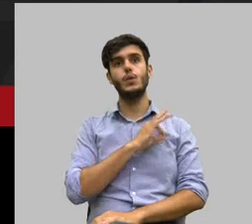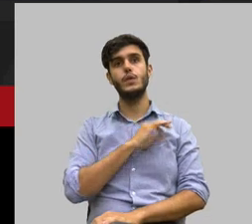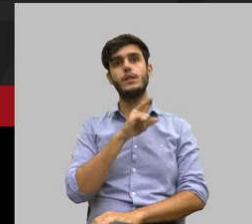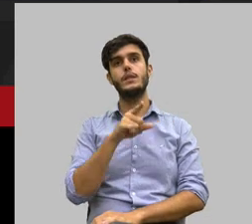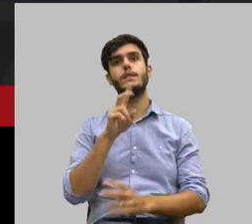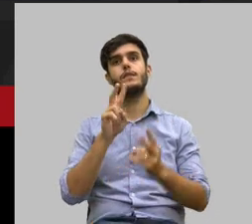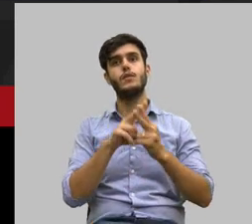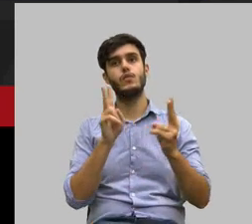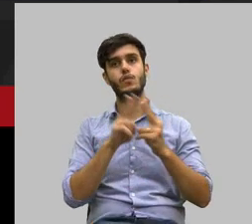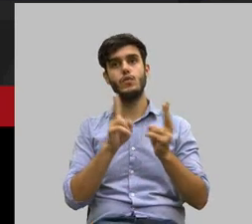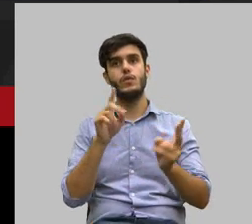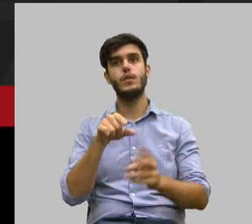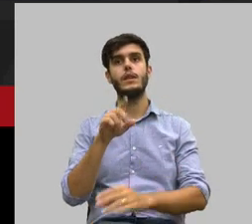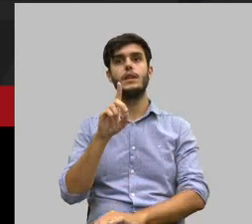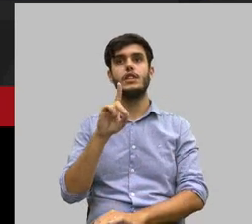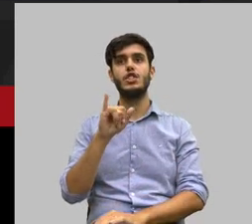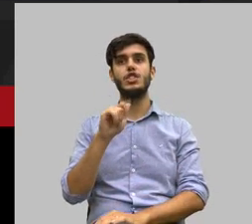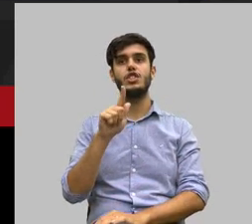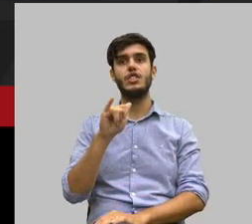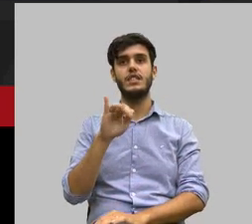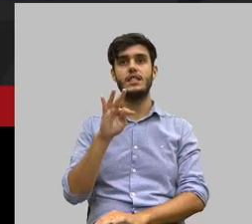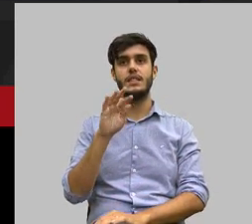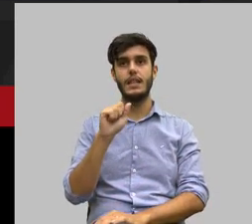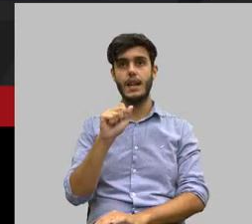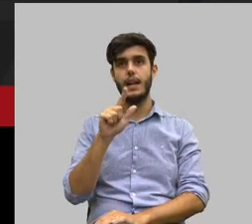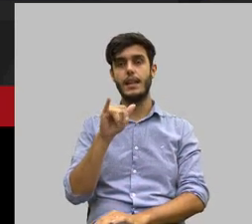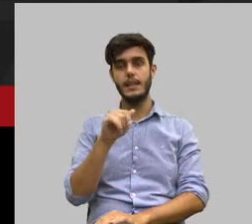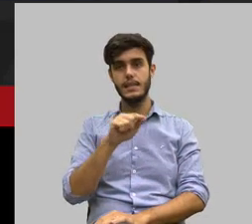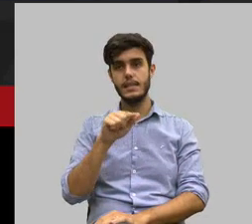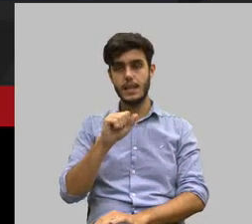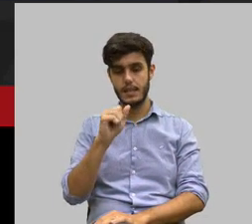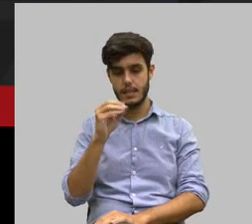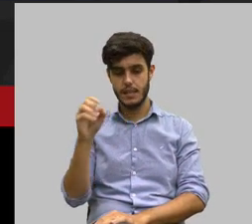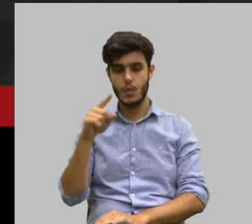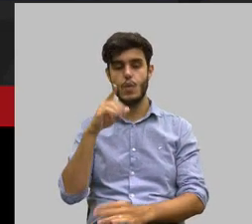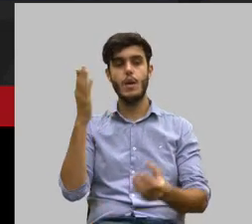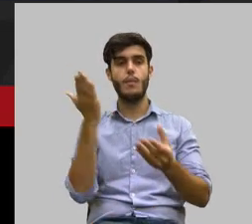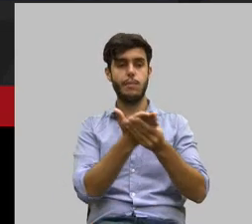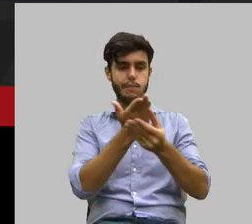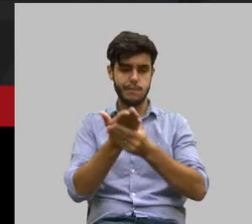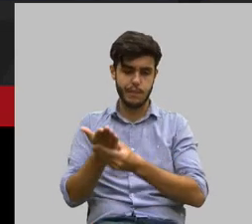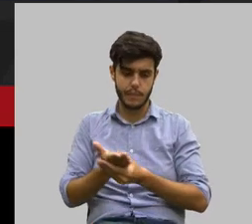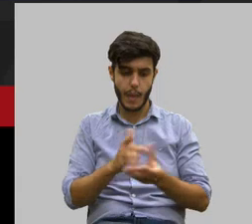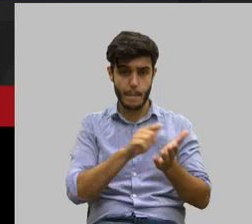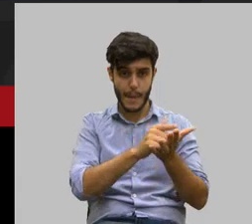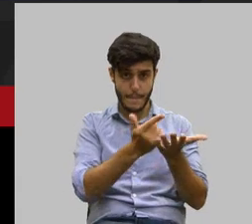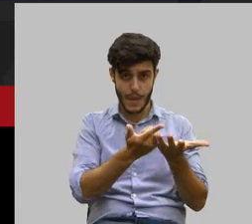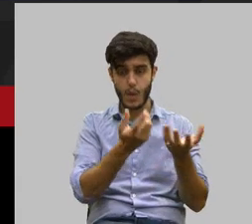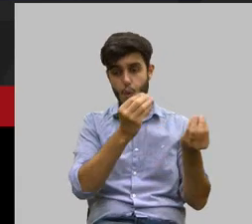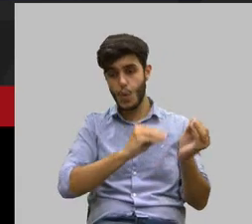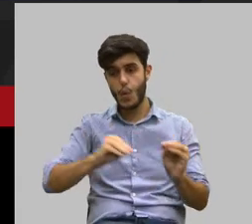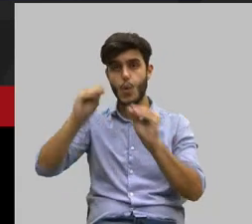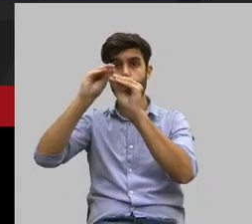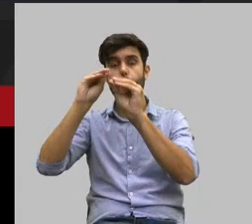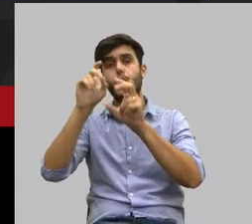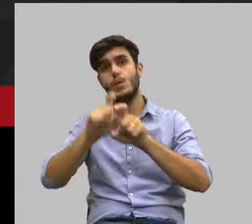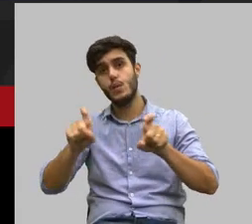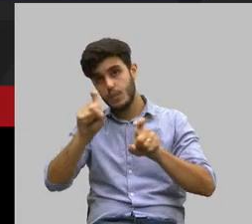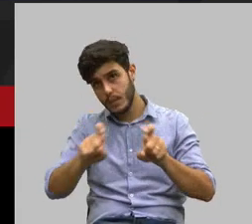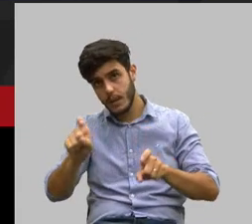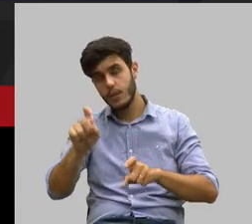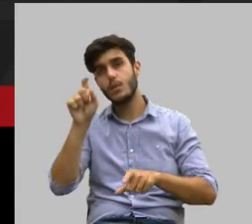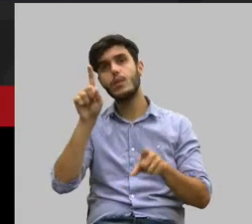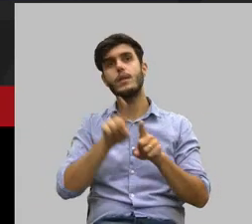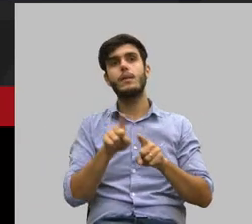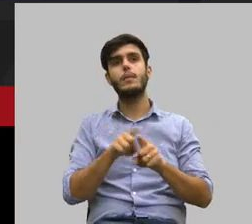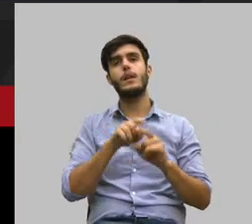na digitalização de todo o acervo de inquéritos policiais e mais o que isso a tramitação exclusivamente por meio eletrônico